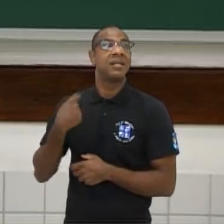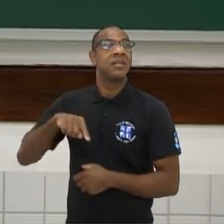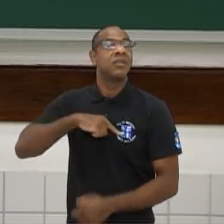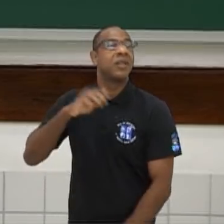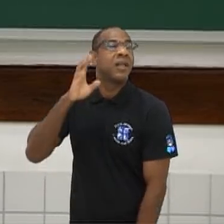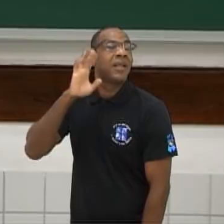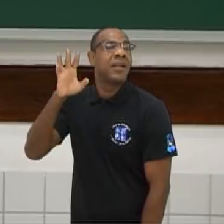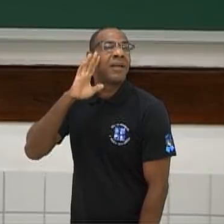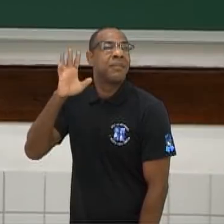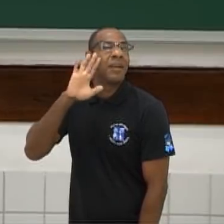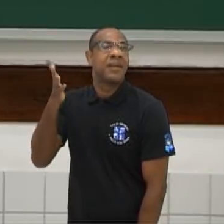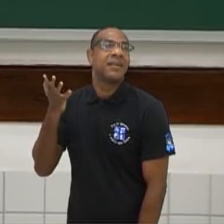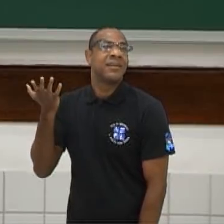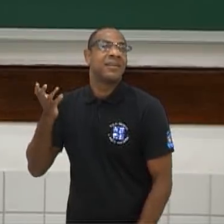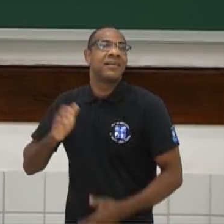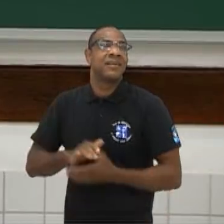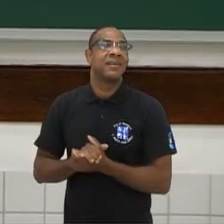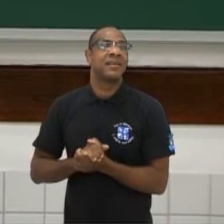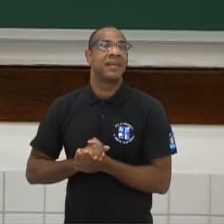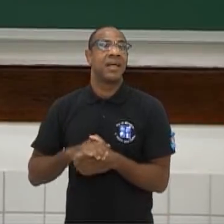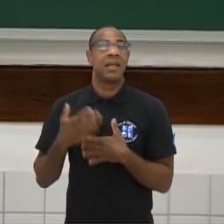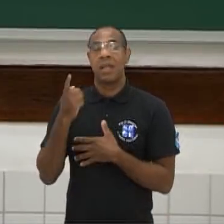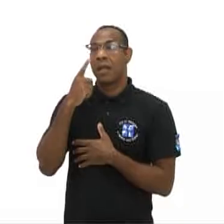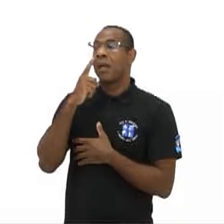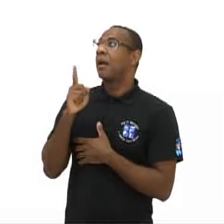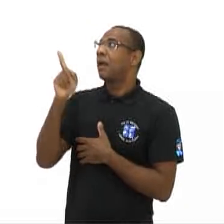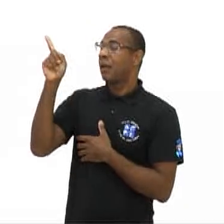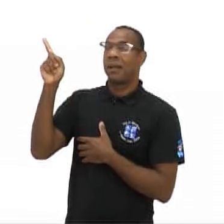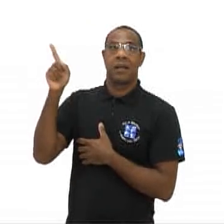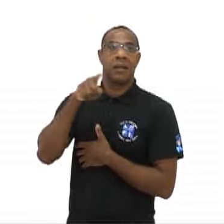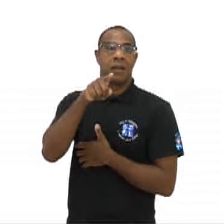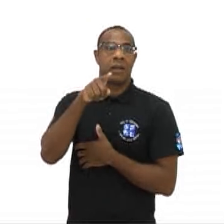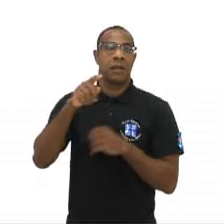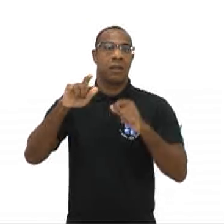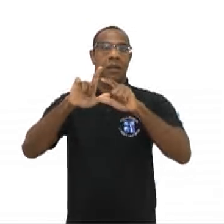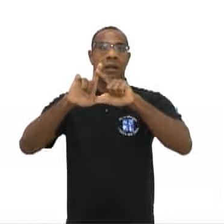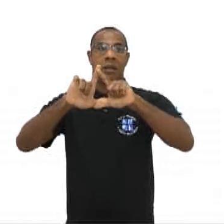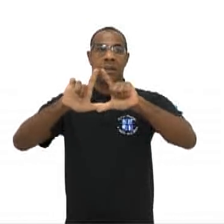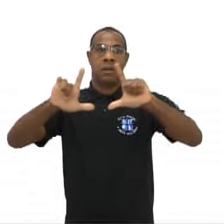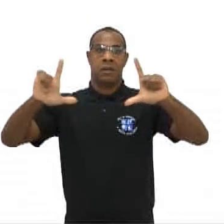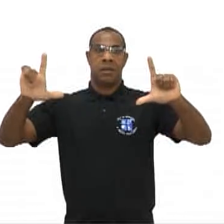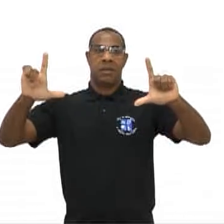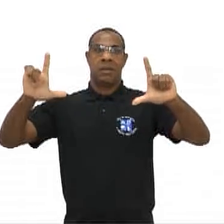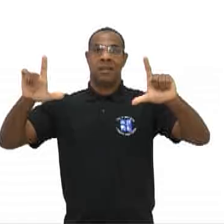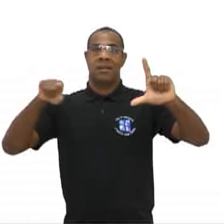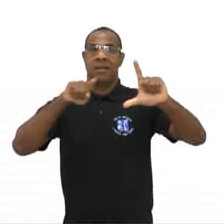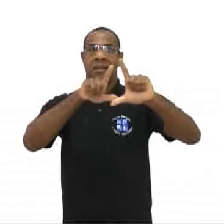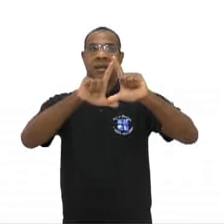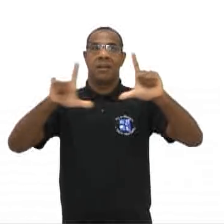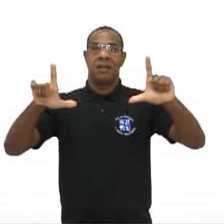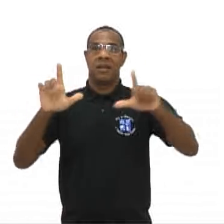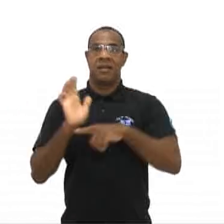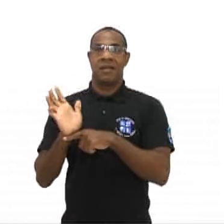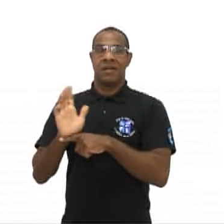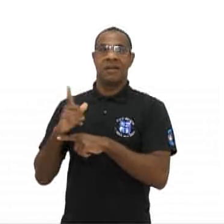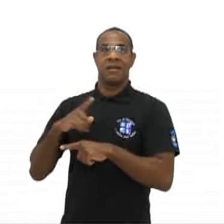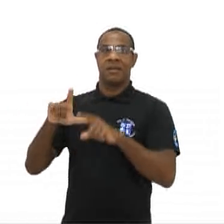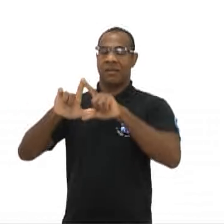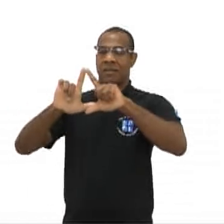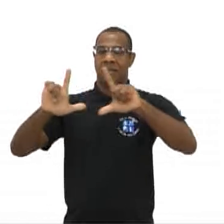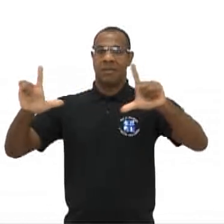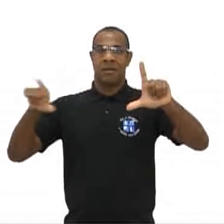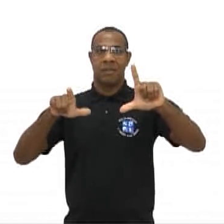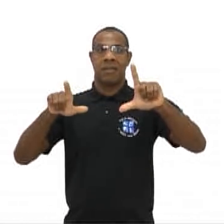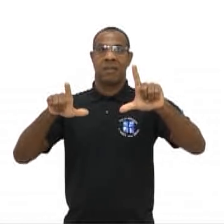até um contexto mais futurístico disso? Aí você tem, principalmente para quem acompanha alguns filmes da Marvel, você tem ali o Tony Stark que